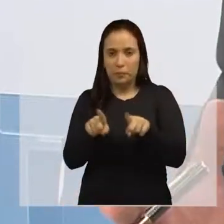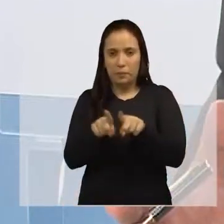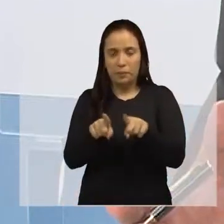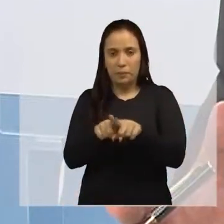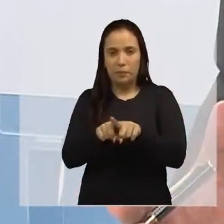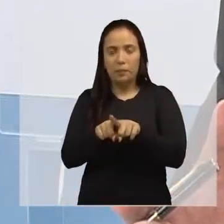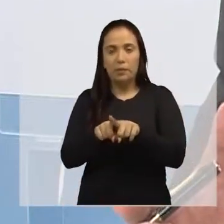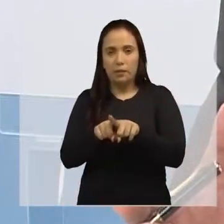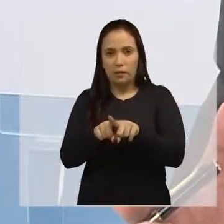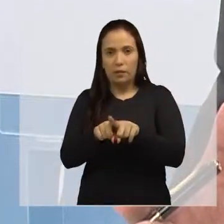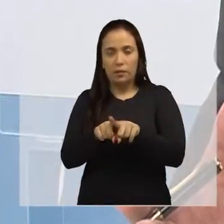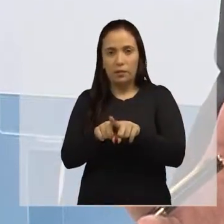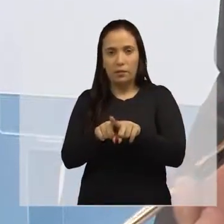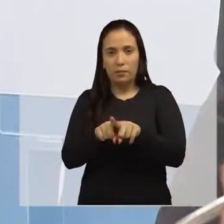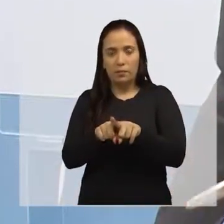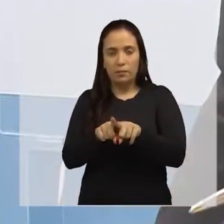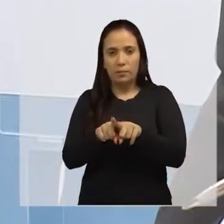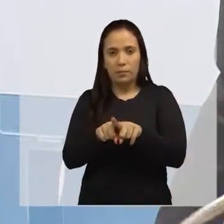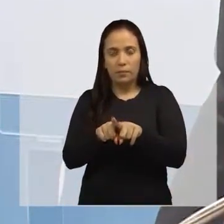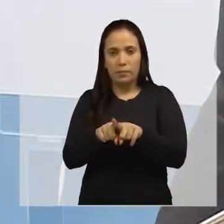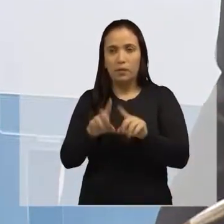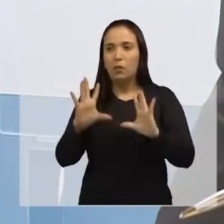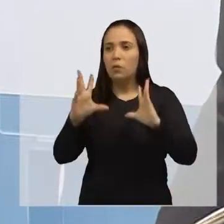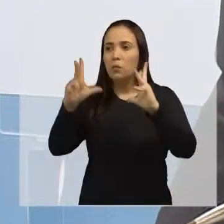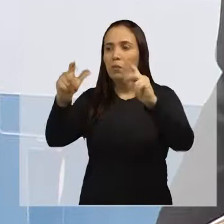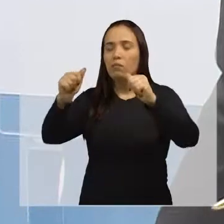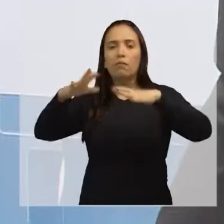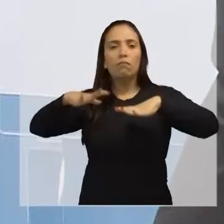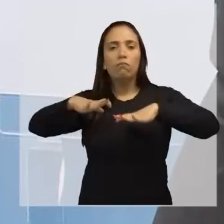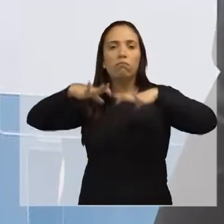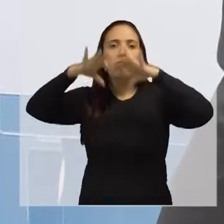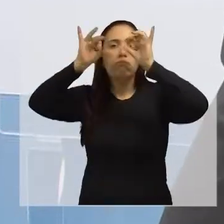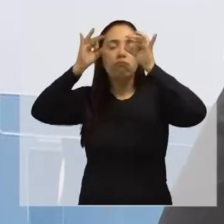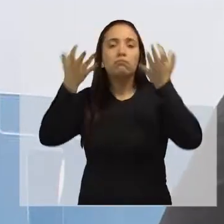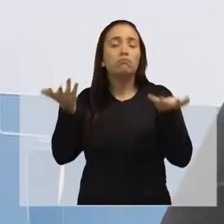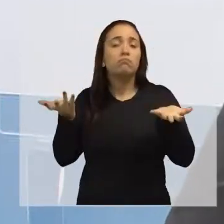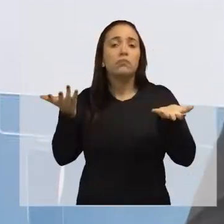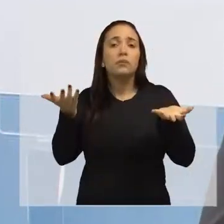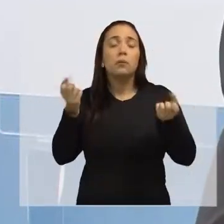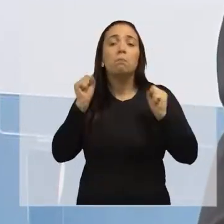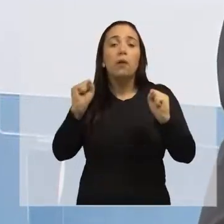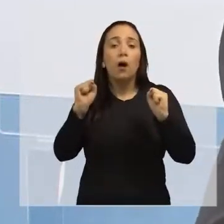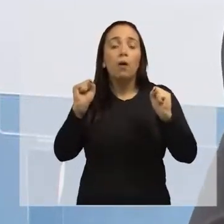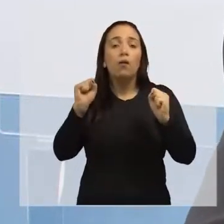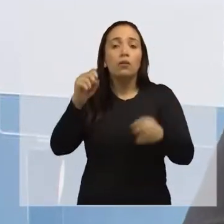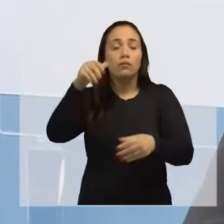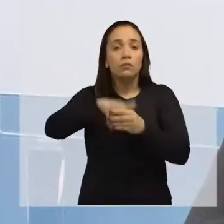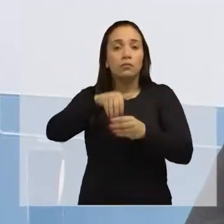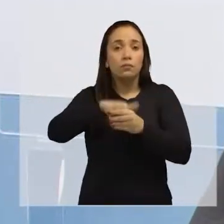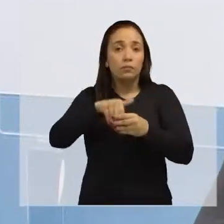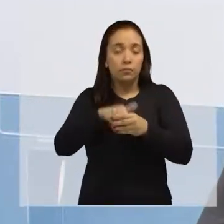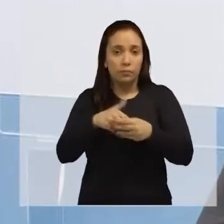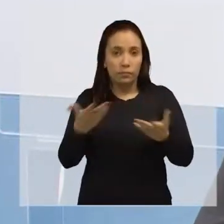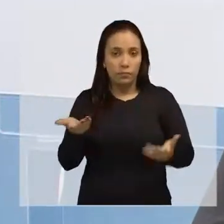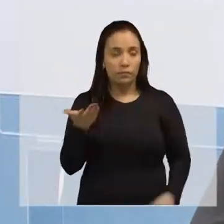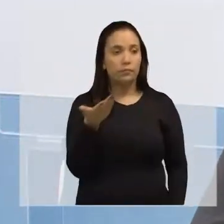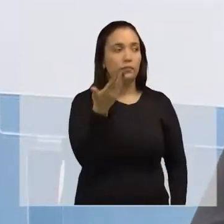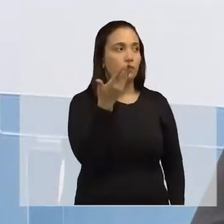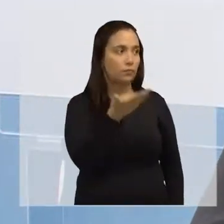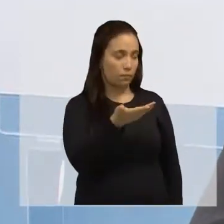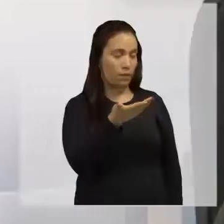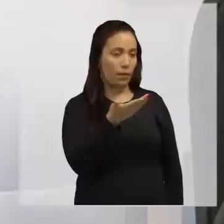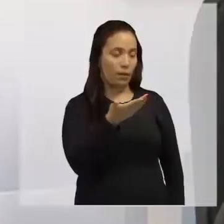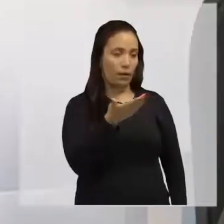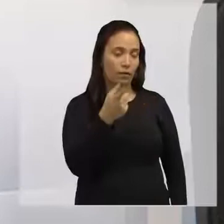Mundo, está todo mundo atônito sem saber qual vai ser o interesse do eleitor brasileiro pela eleição. Vamos